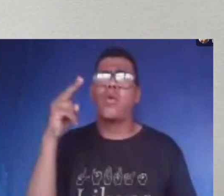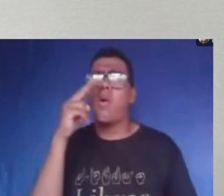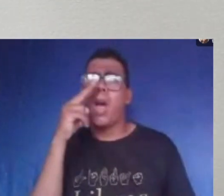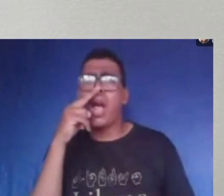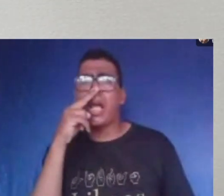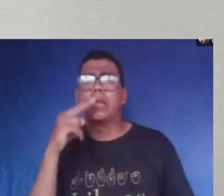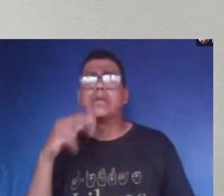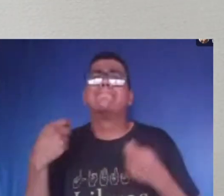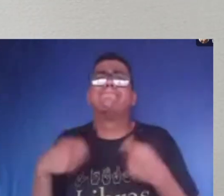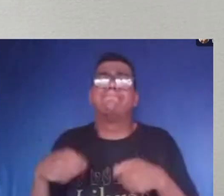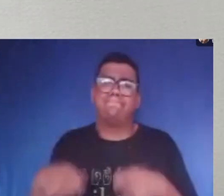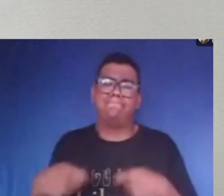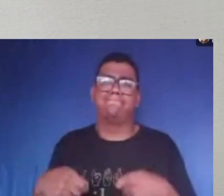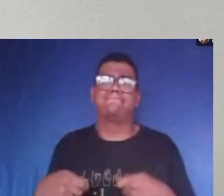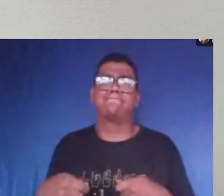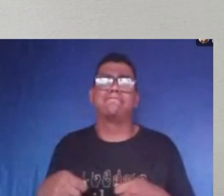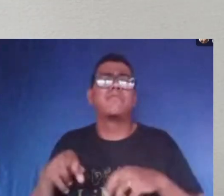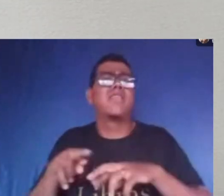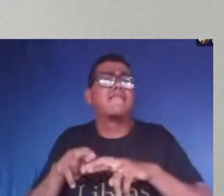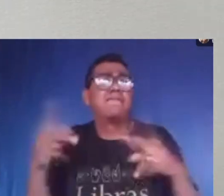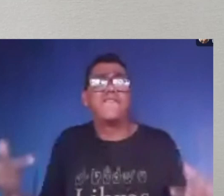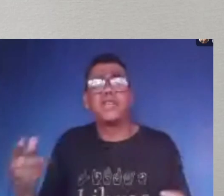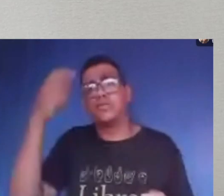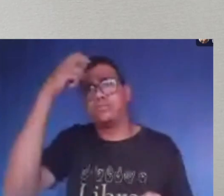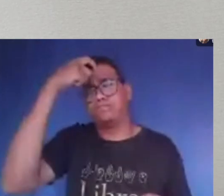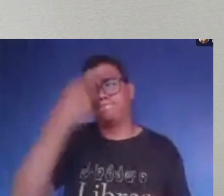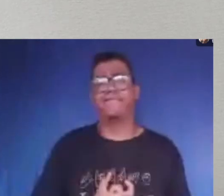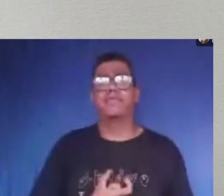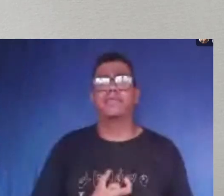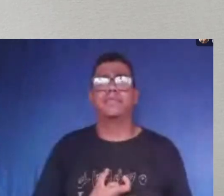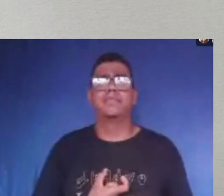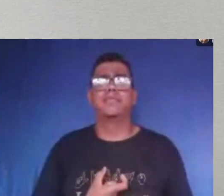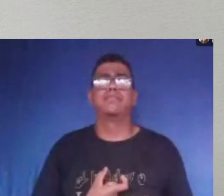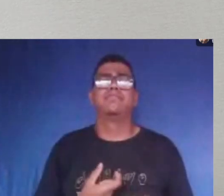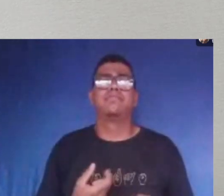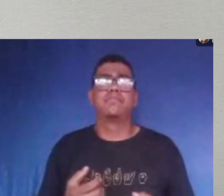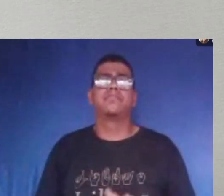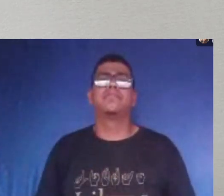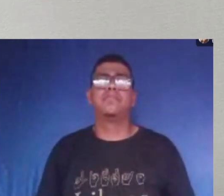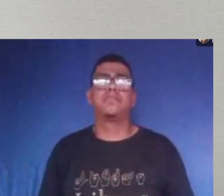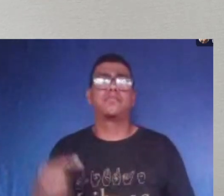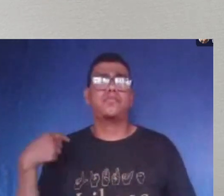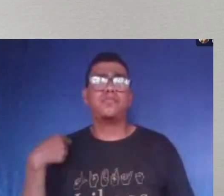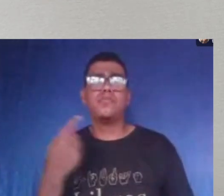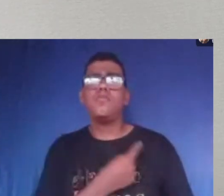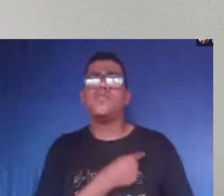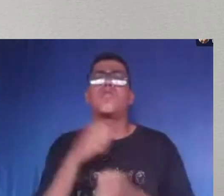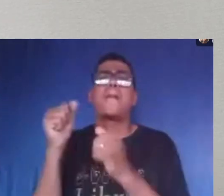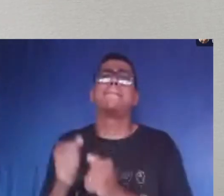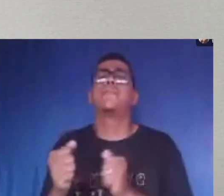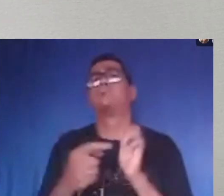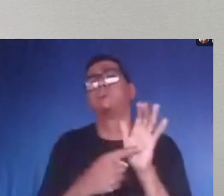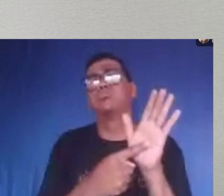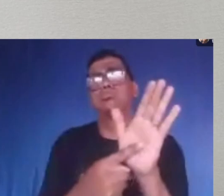equilibrado no mundo de pernas para o ar, que já era de pernas para o ar, já era difícil. Imagine em tempos de pandemia, em que as